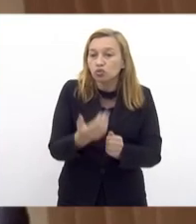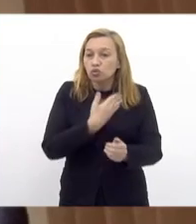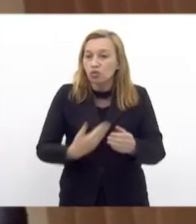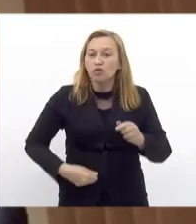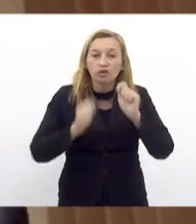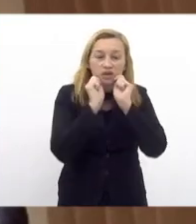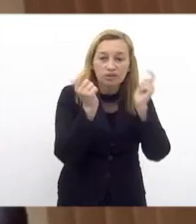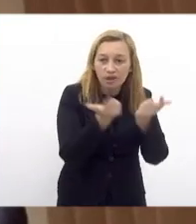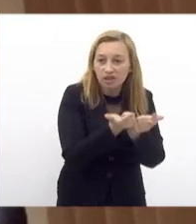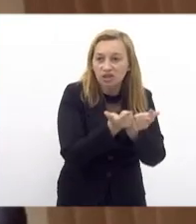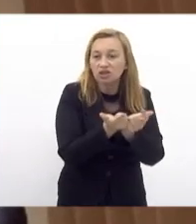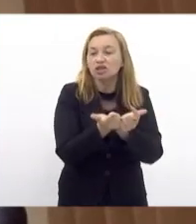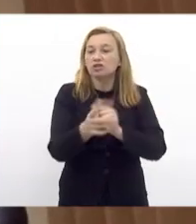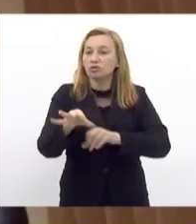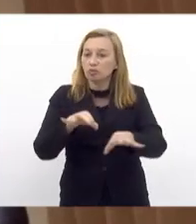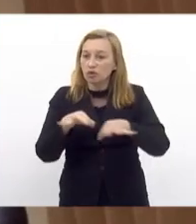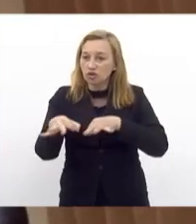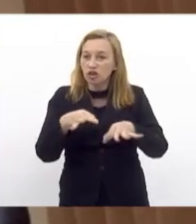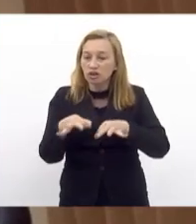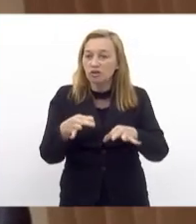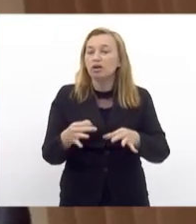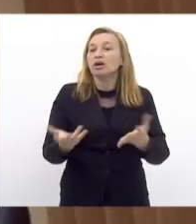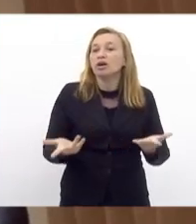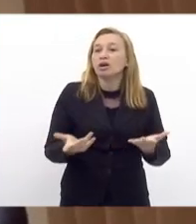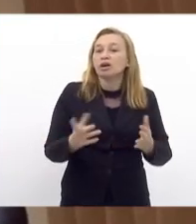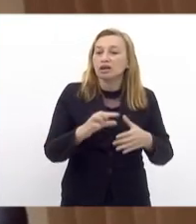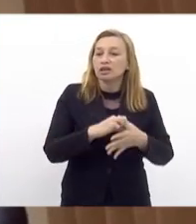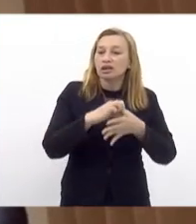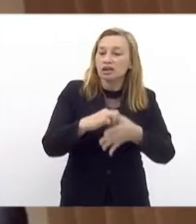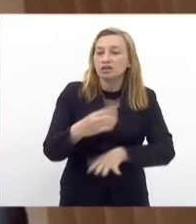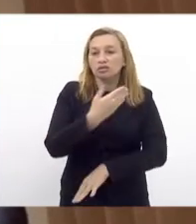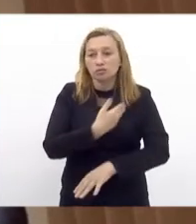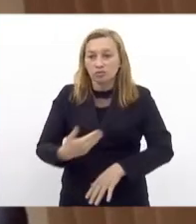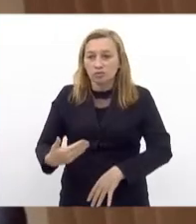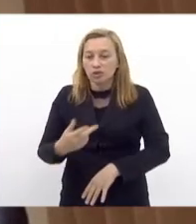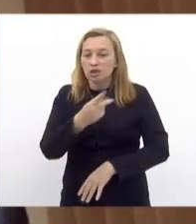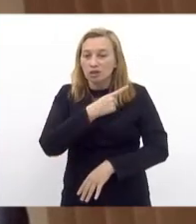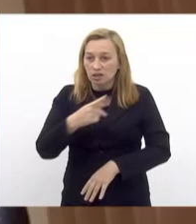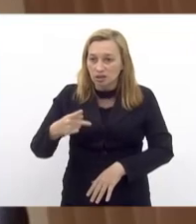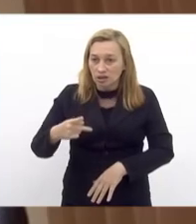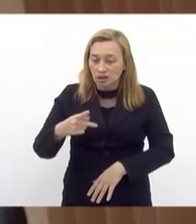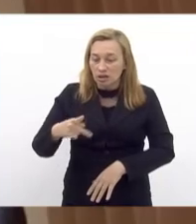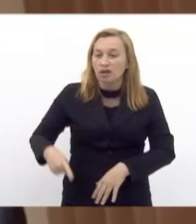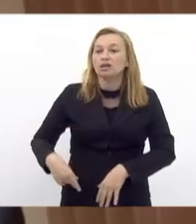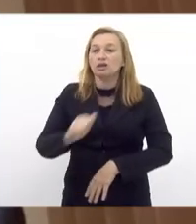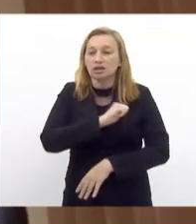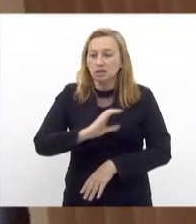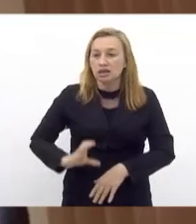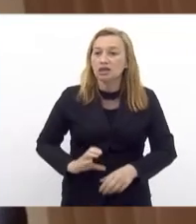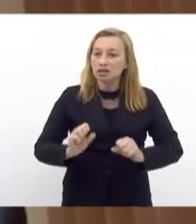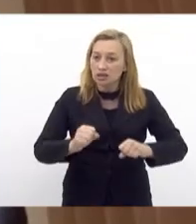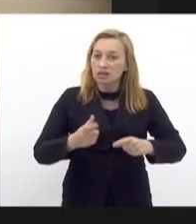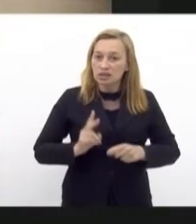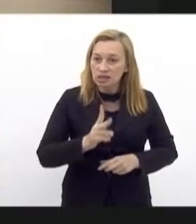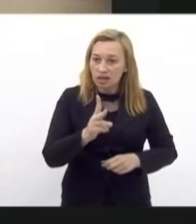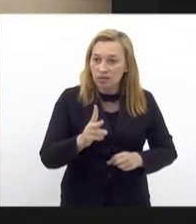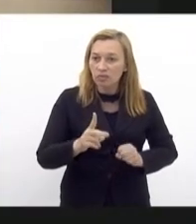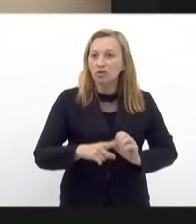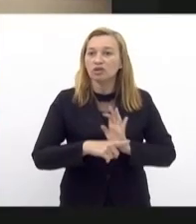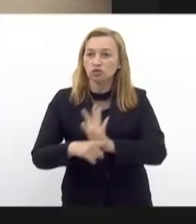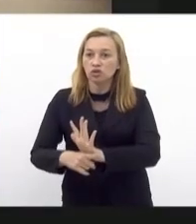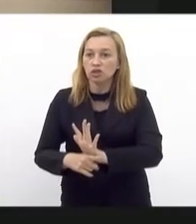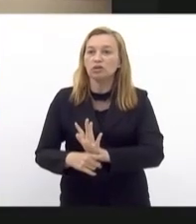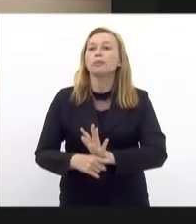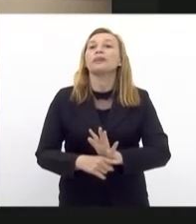Legislativa. Quero ressaltar aqui a liderança do presidente André Siciliano nesse processo, que sempre se posicionou a favor desse projeto.